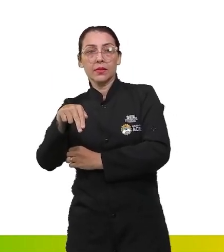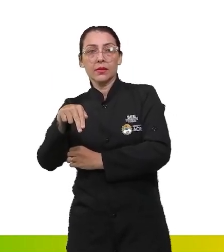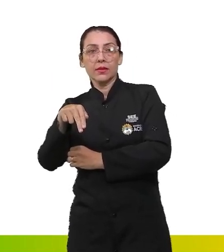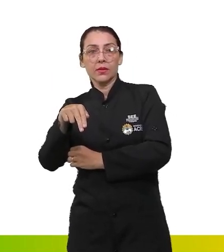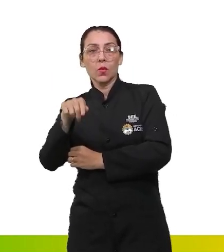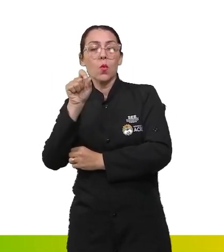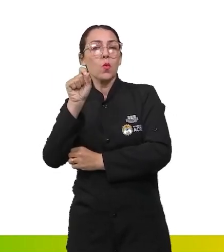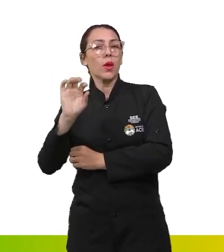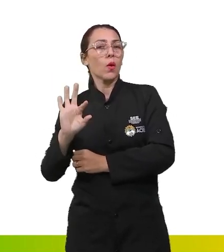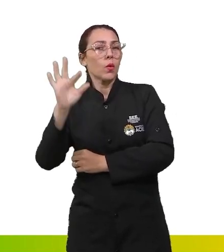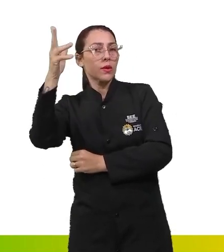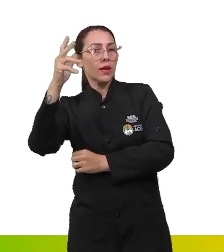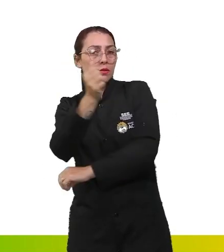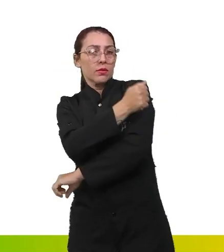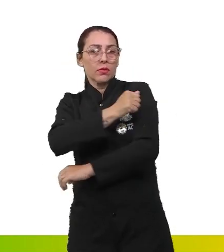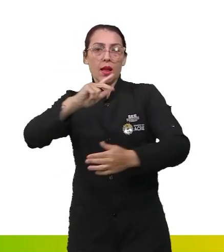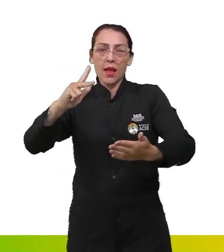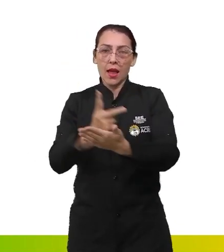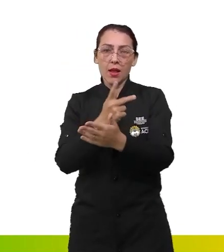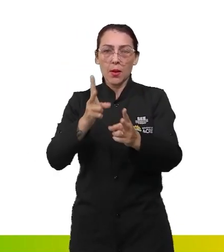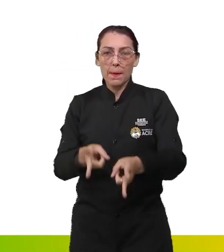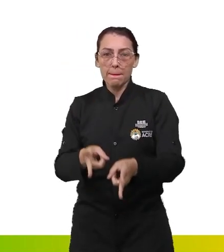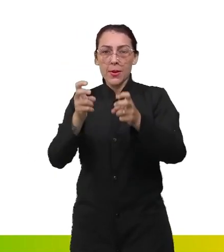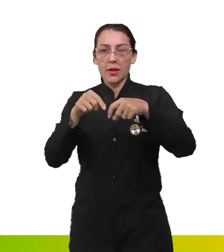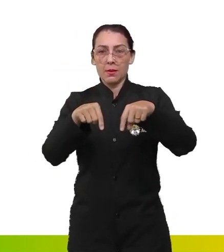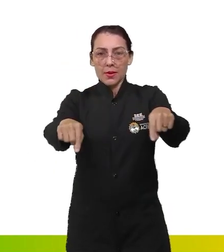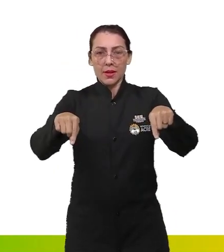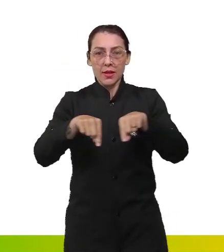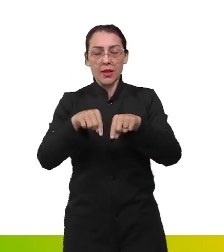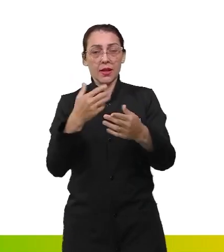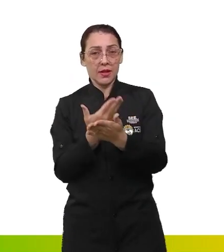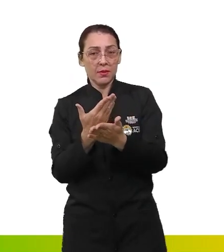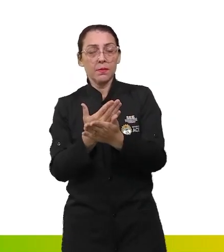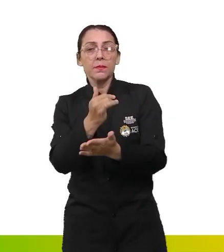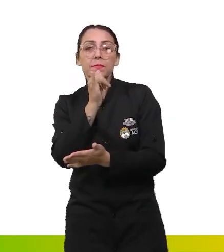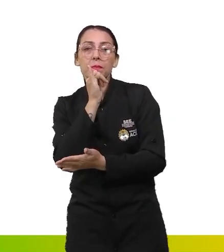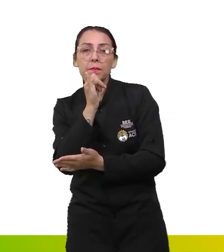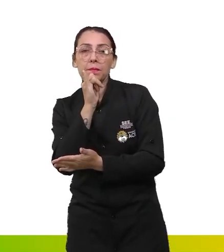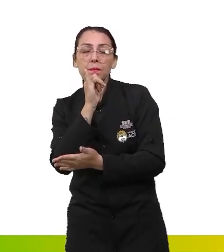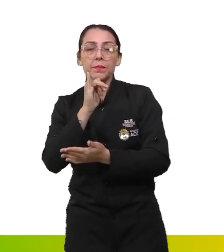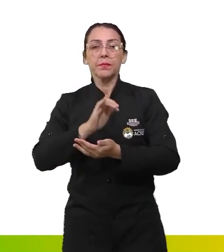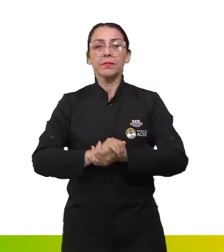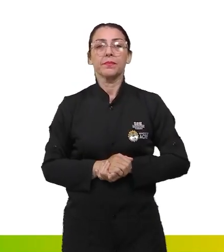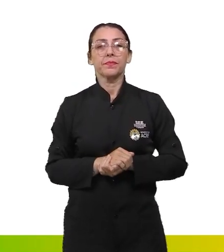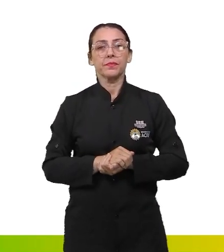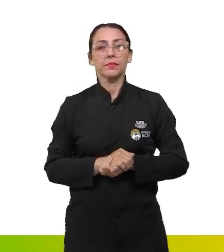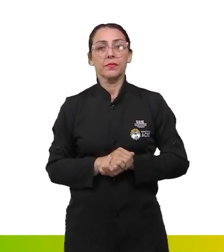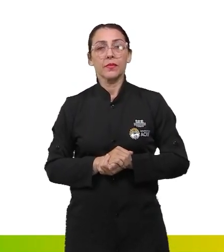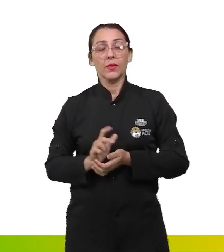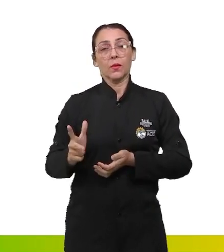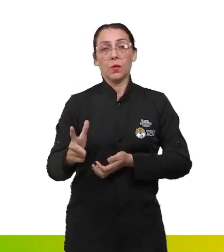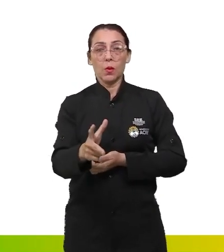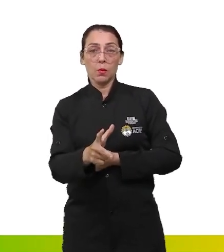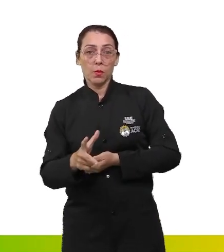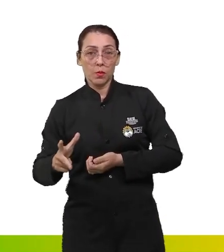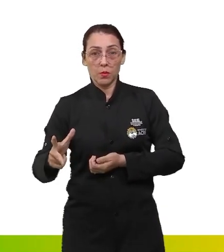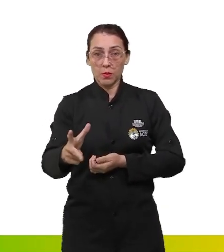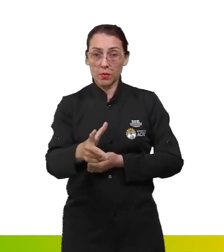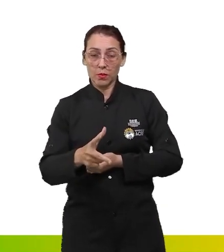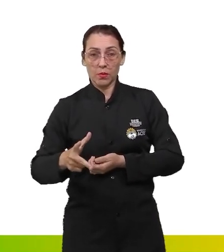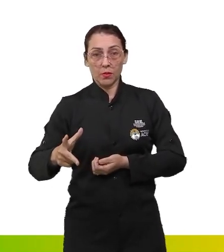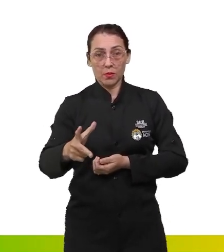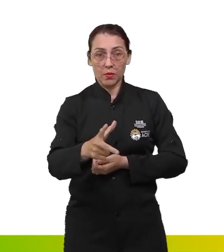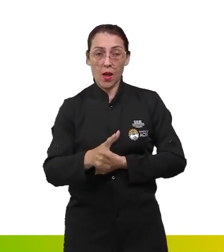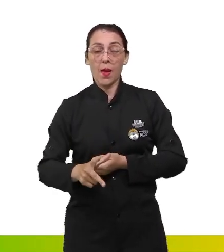muito de alguns alunos errarem, eu percebi isso quando eu estava na sala de aula, é, por exemplo, aqui. Quando esse pronome aqui, ó,